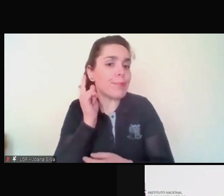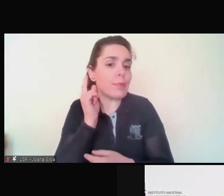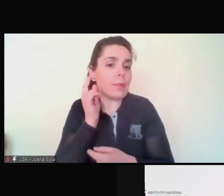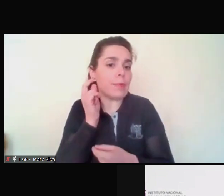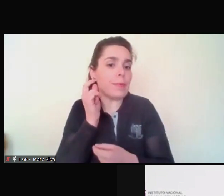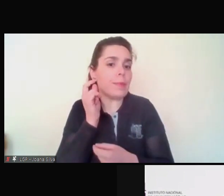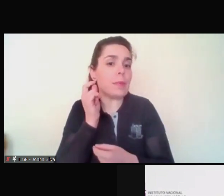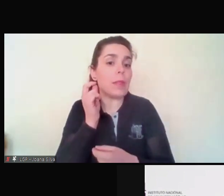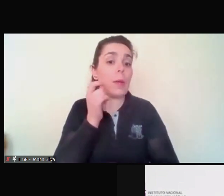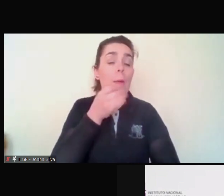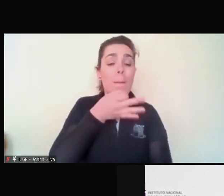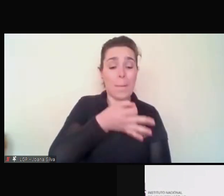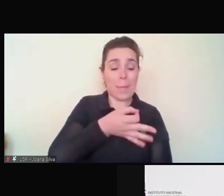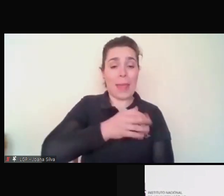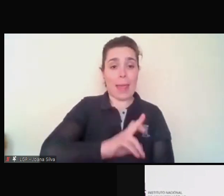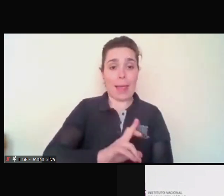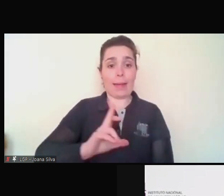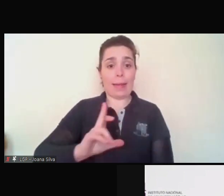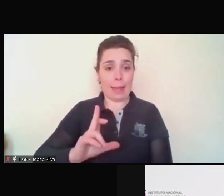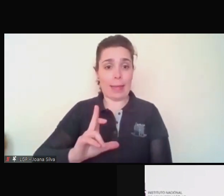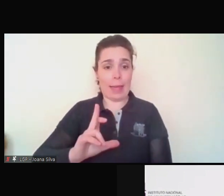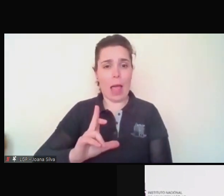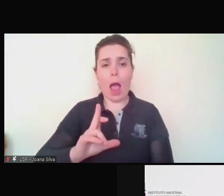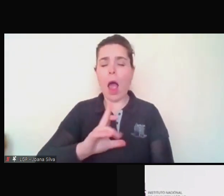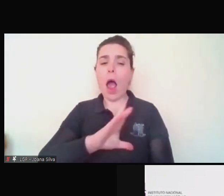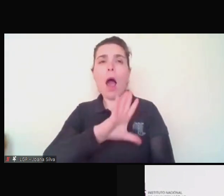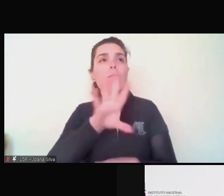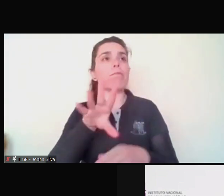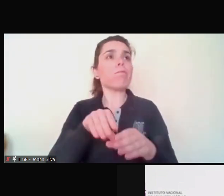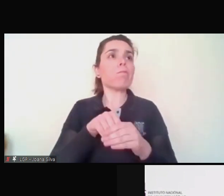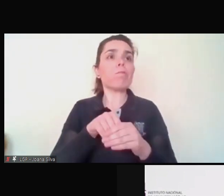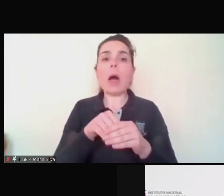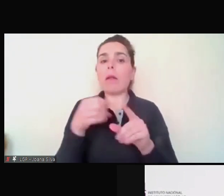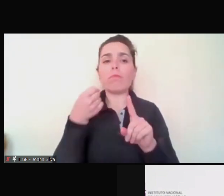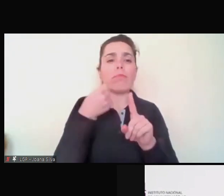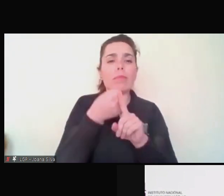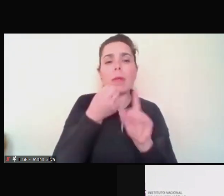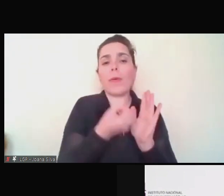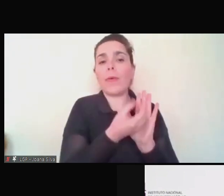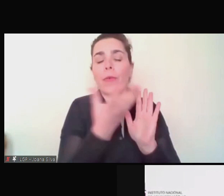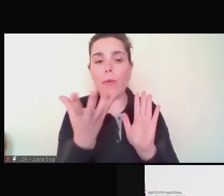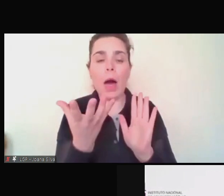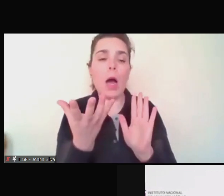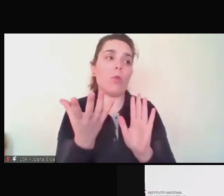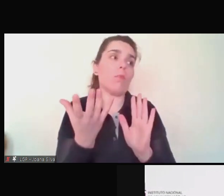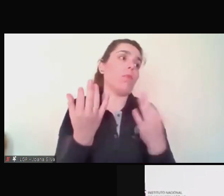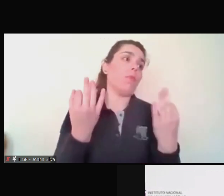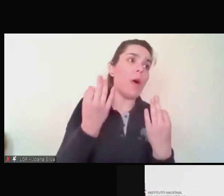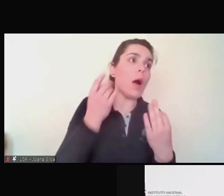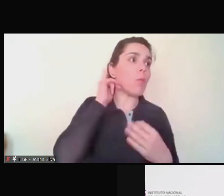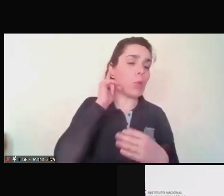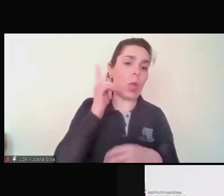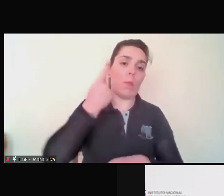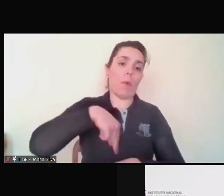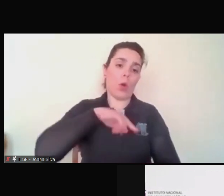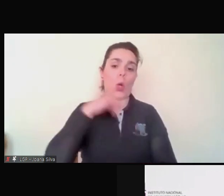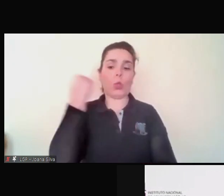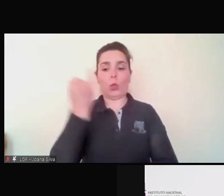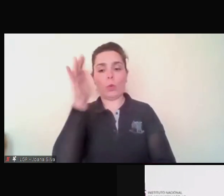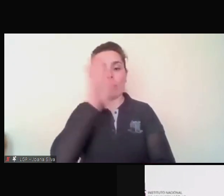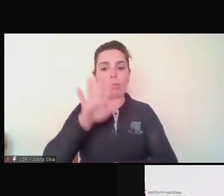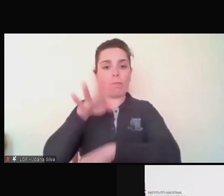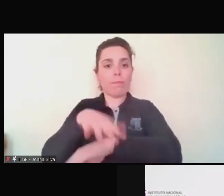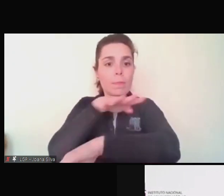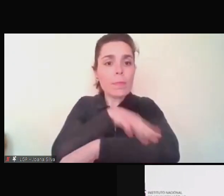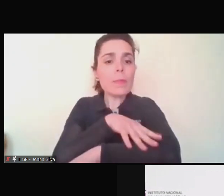O PRR traz aqui um conjunto de desafios, não apenas pela relevância que tem para o INA, mas porque prevê